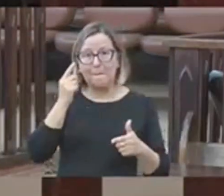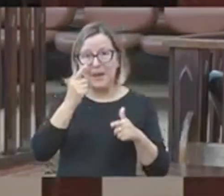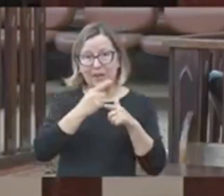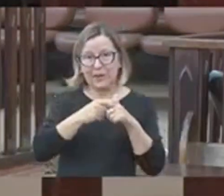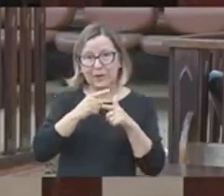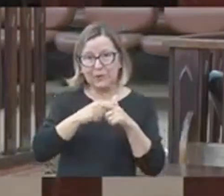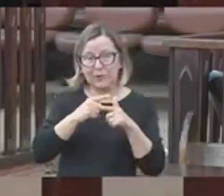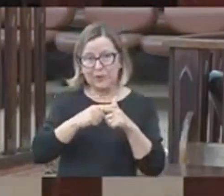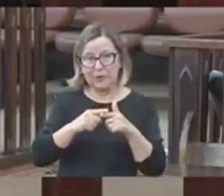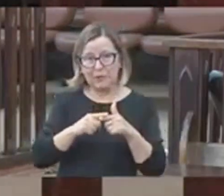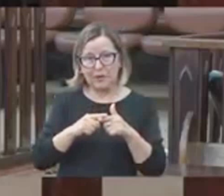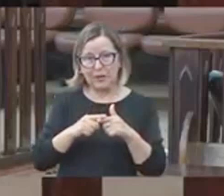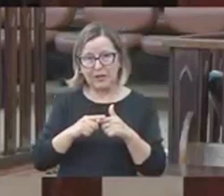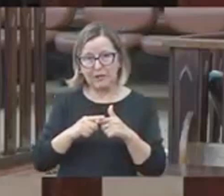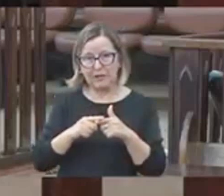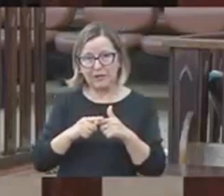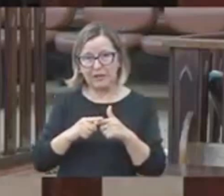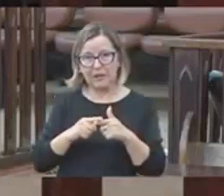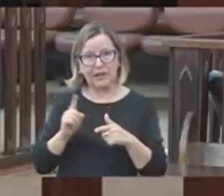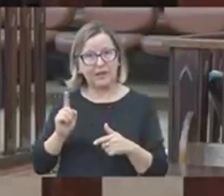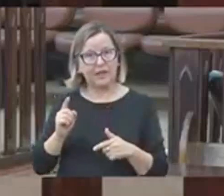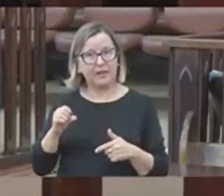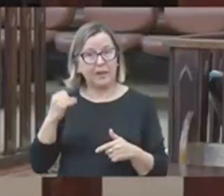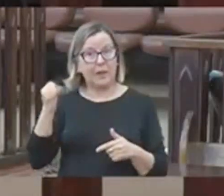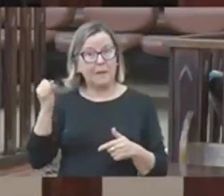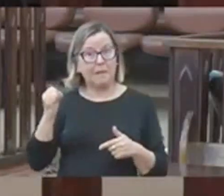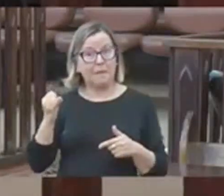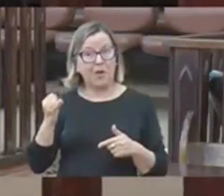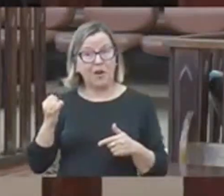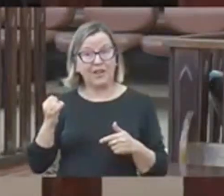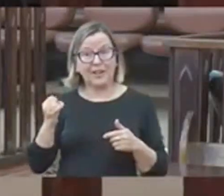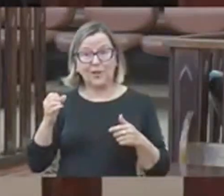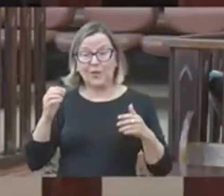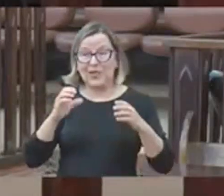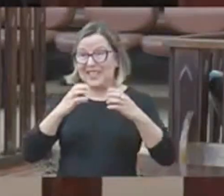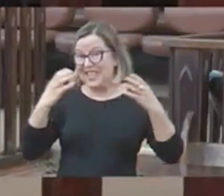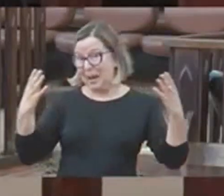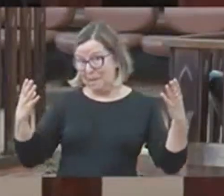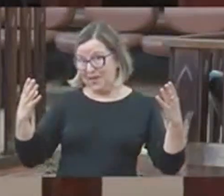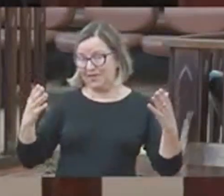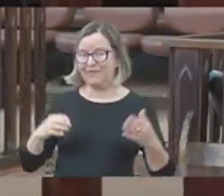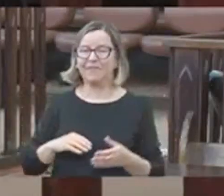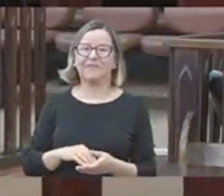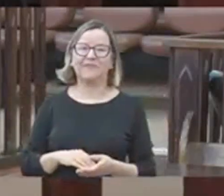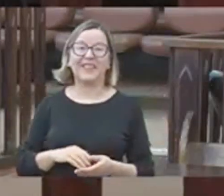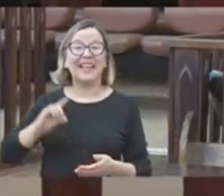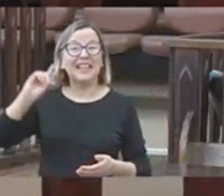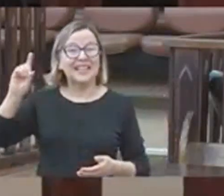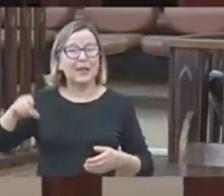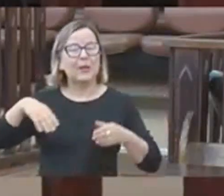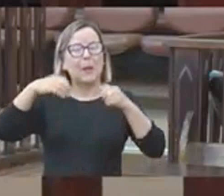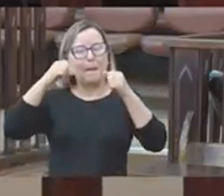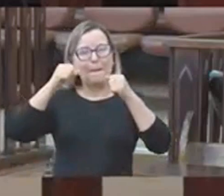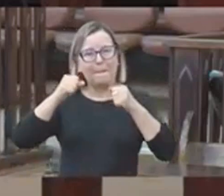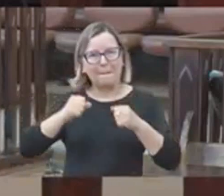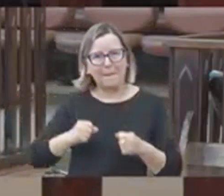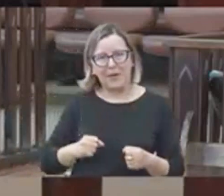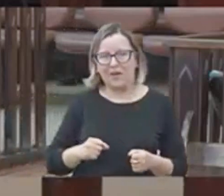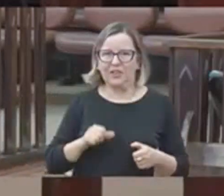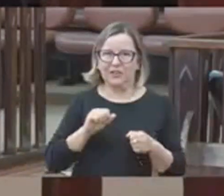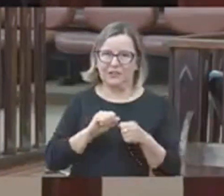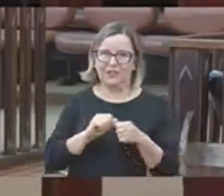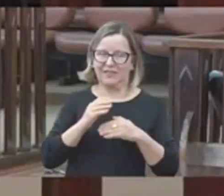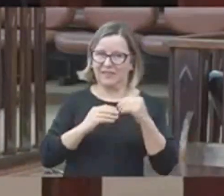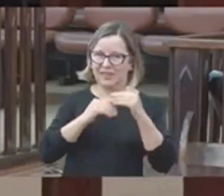Não importa o tamanho deles, Deus certamente pode resolvê-los.